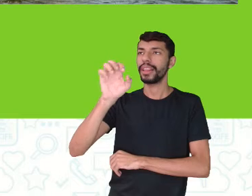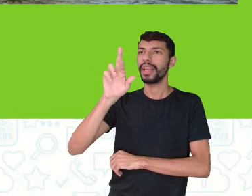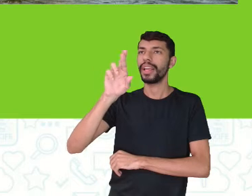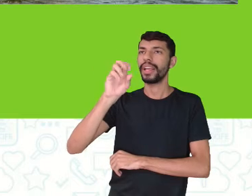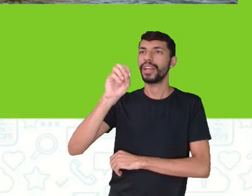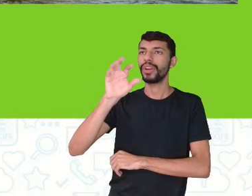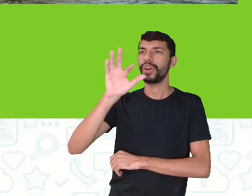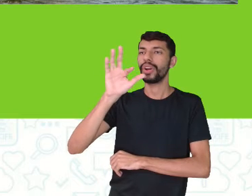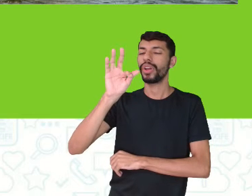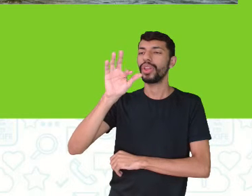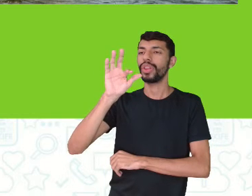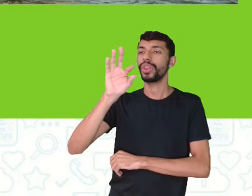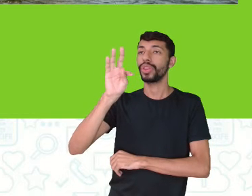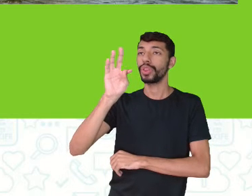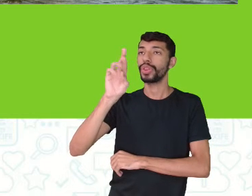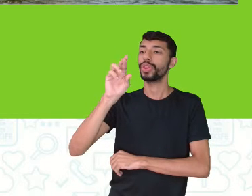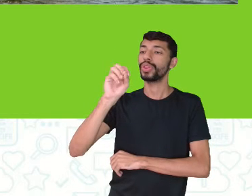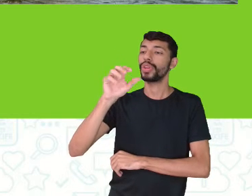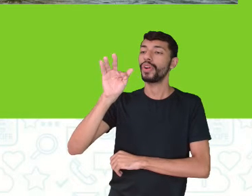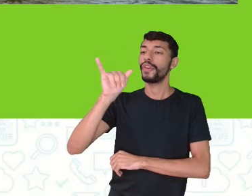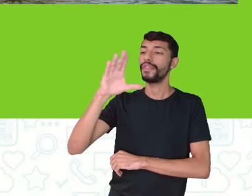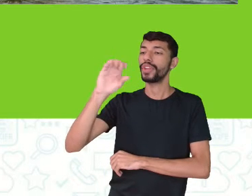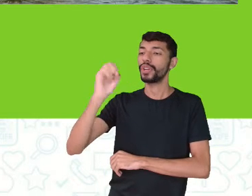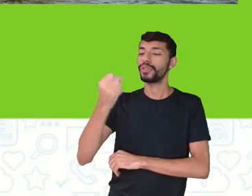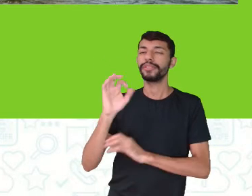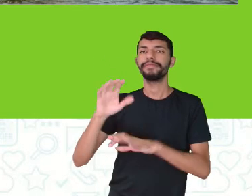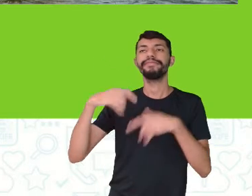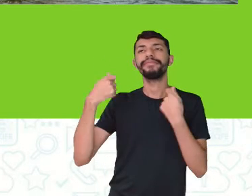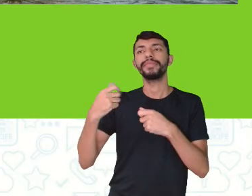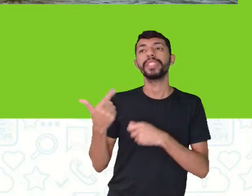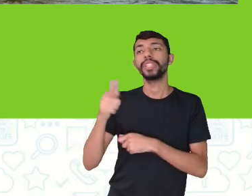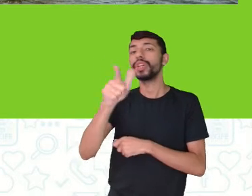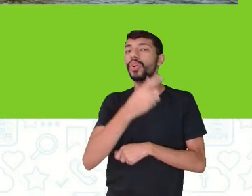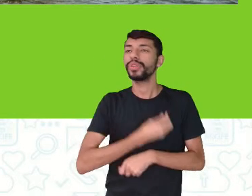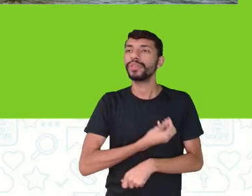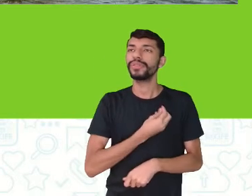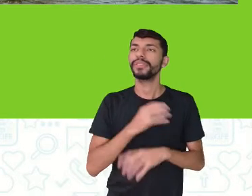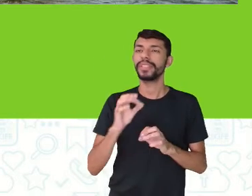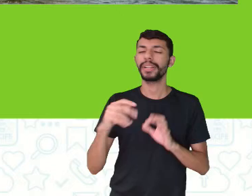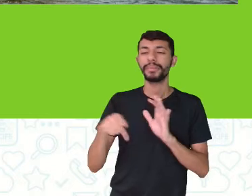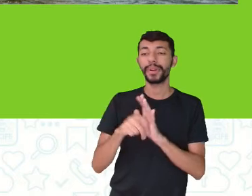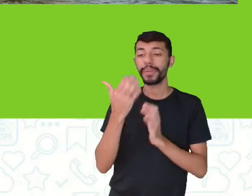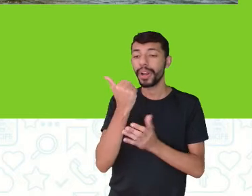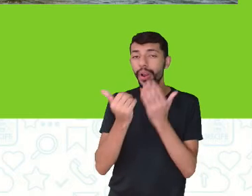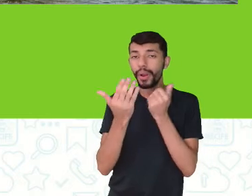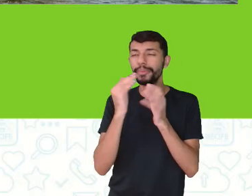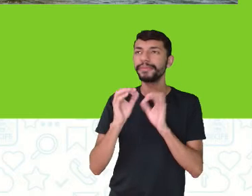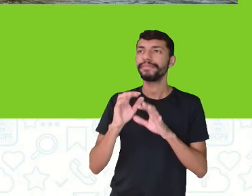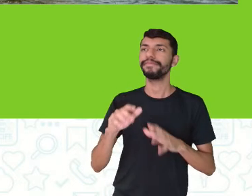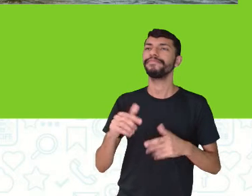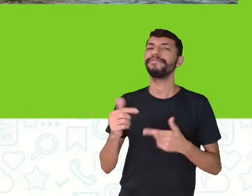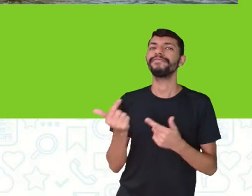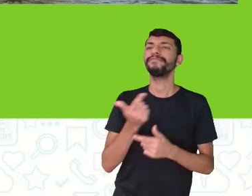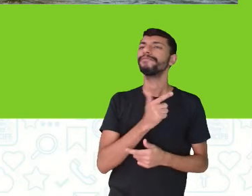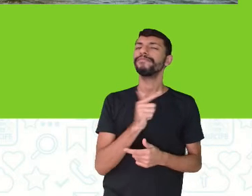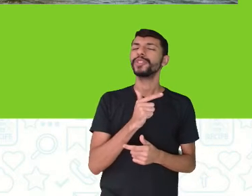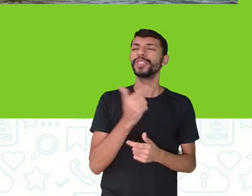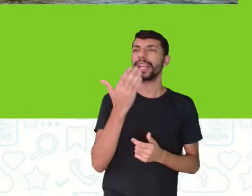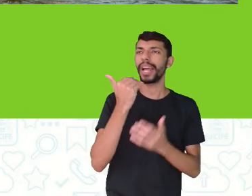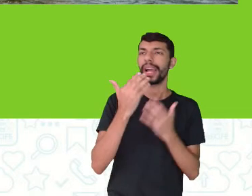ou heterotróficos. Então, eles precisam de outros seres para se alimentar. Eles não se